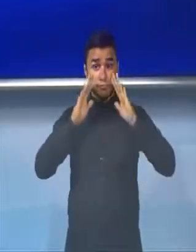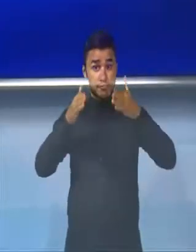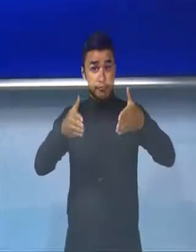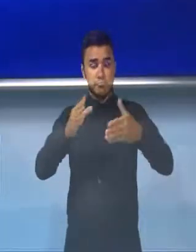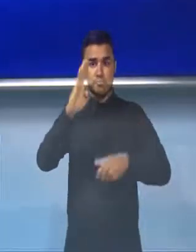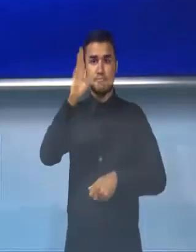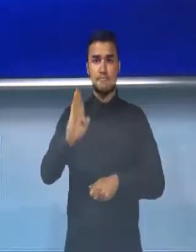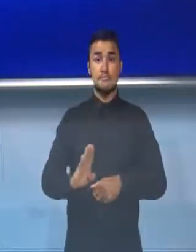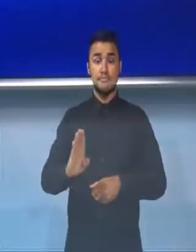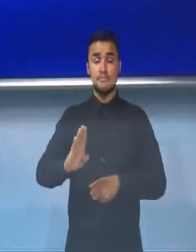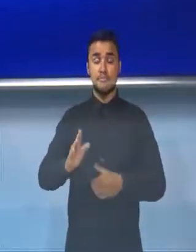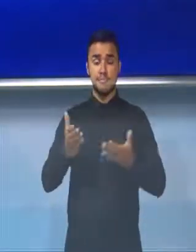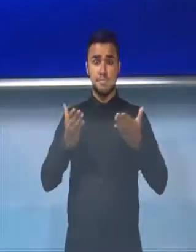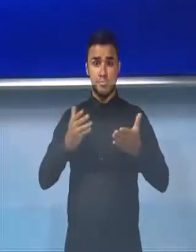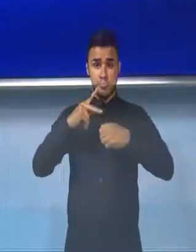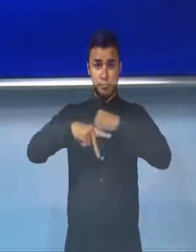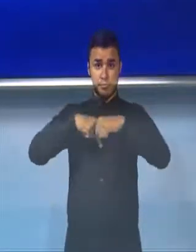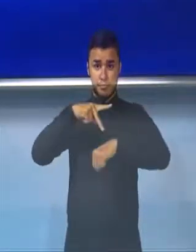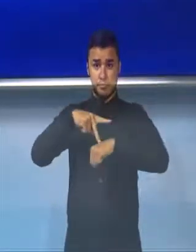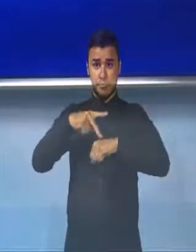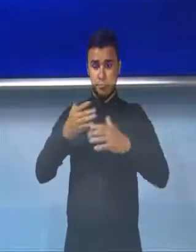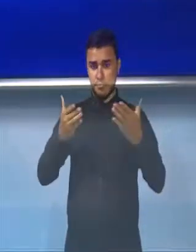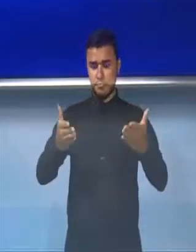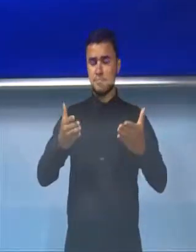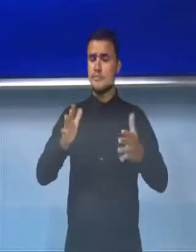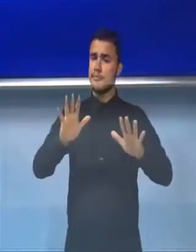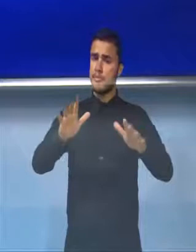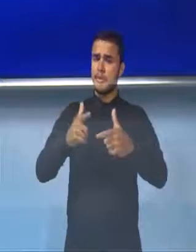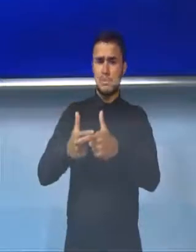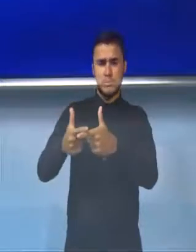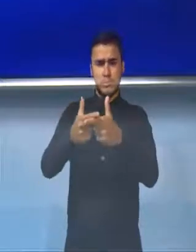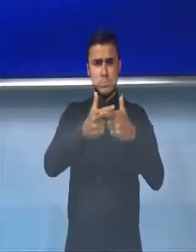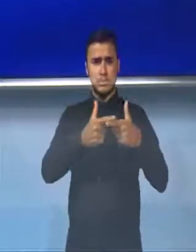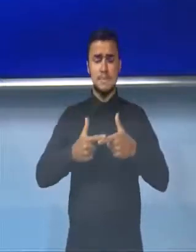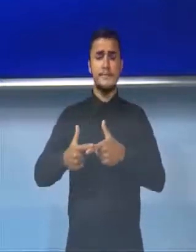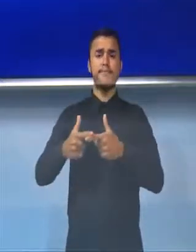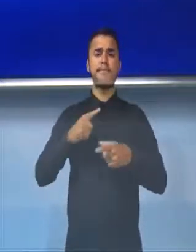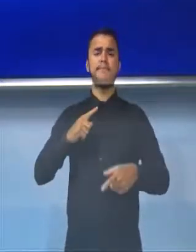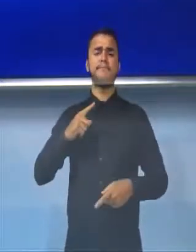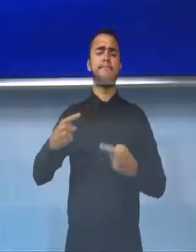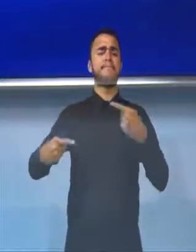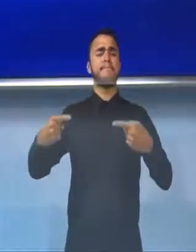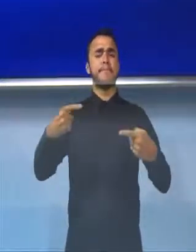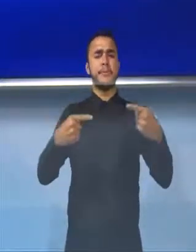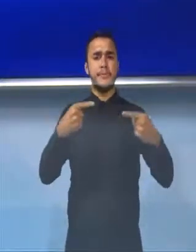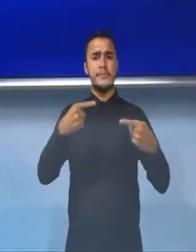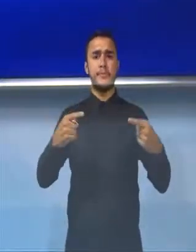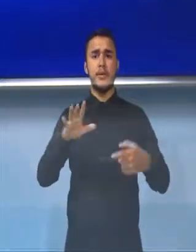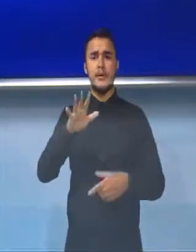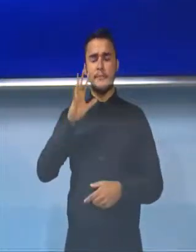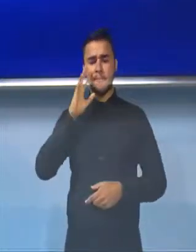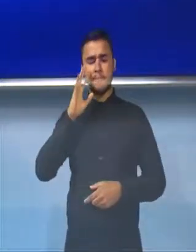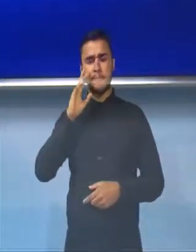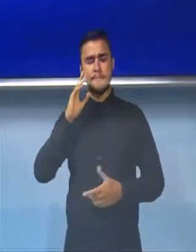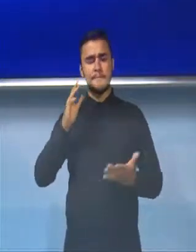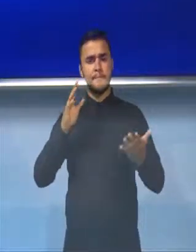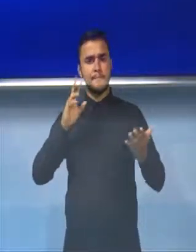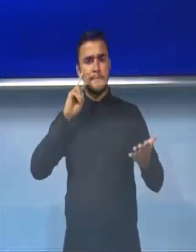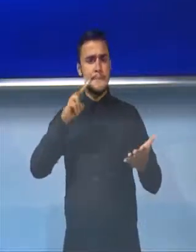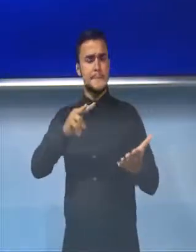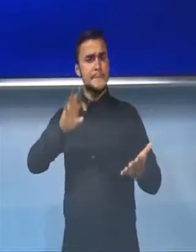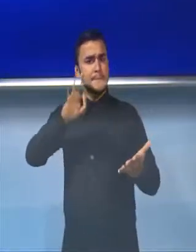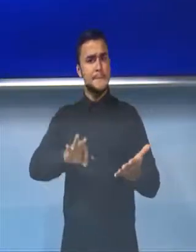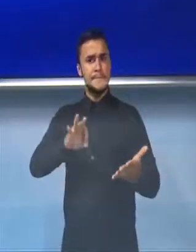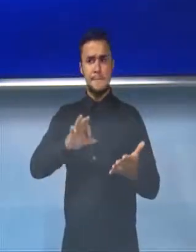Brasil, fez surgir algumas interpretações em que põem em risco a própria